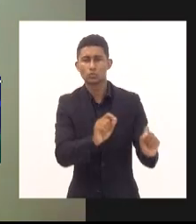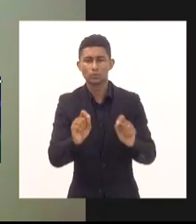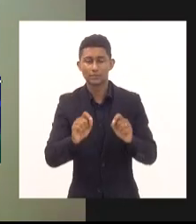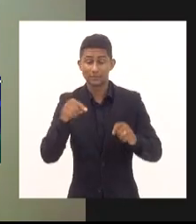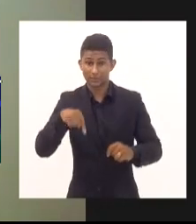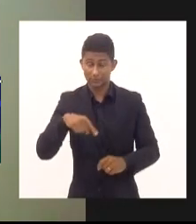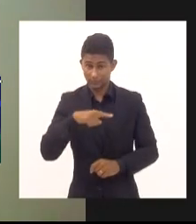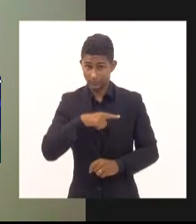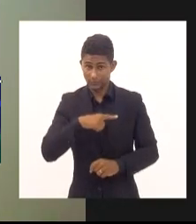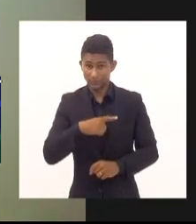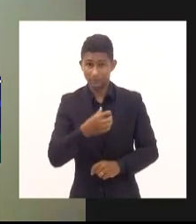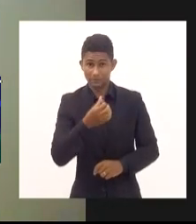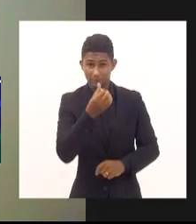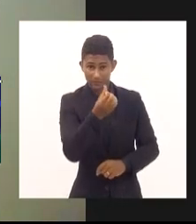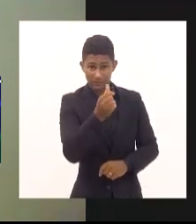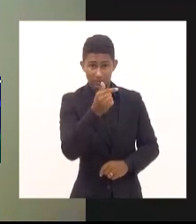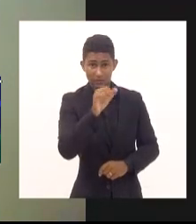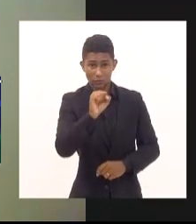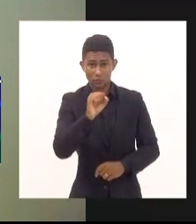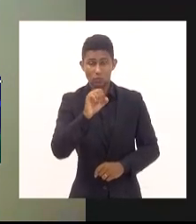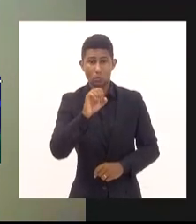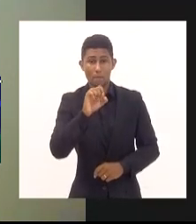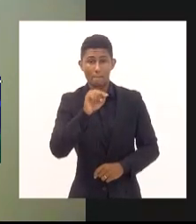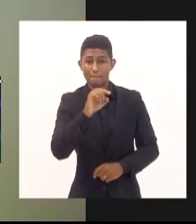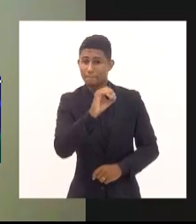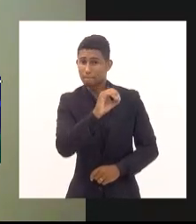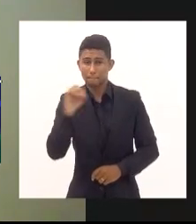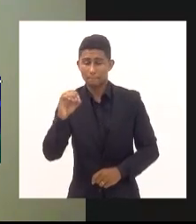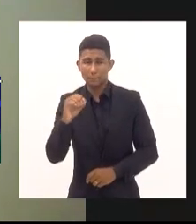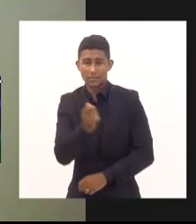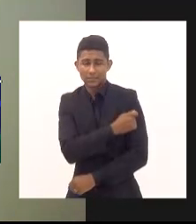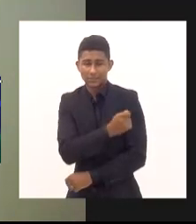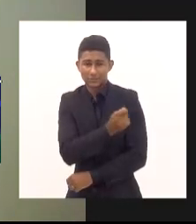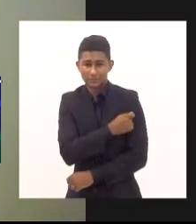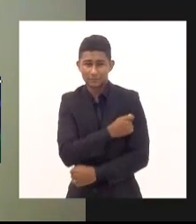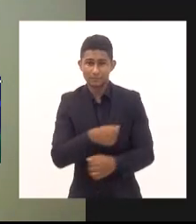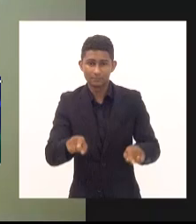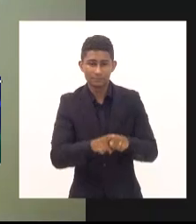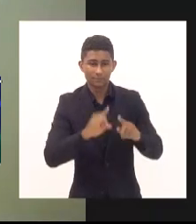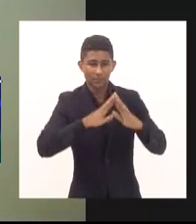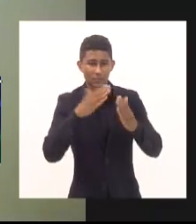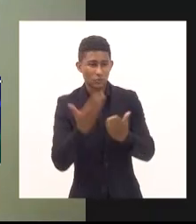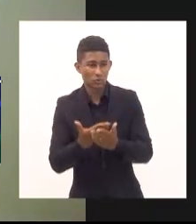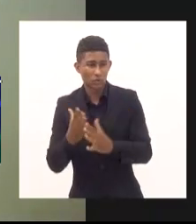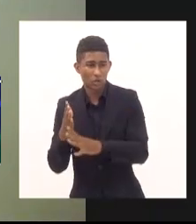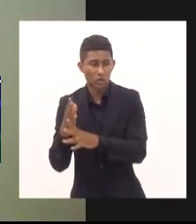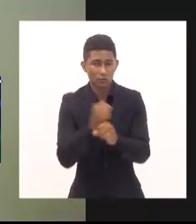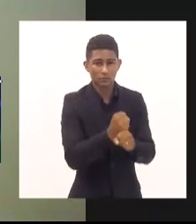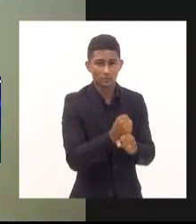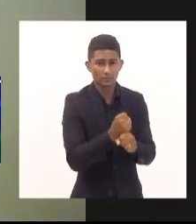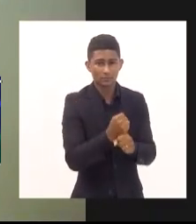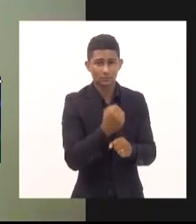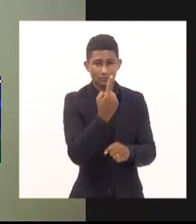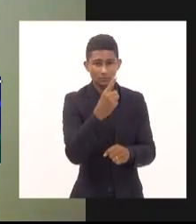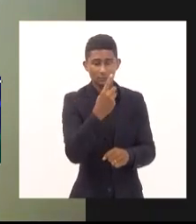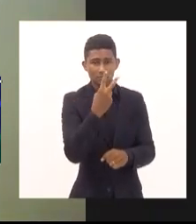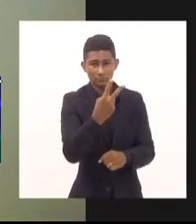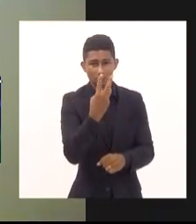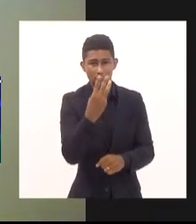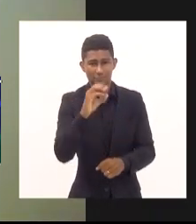678 mil alunos numa rede de 1.230 escolas, né? Mas também